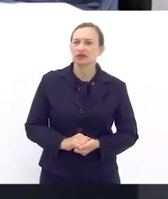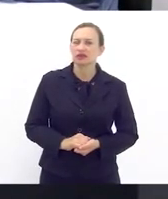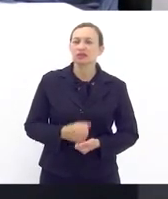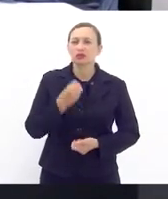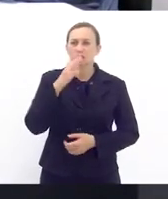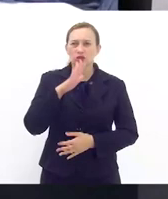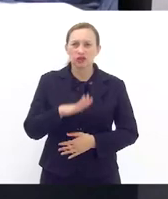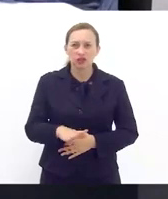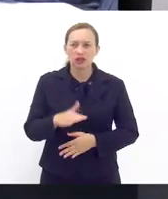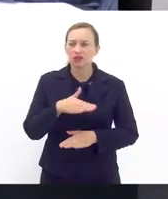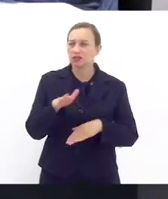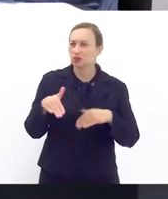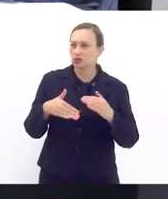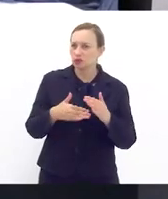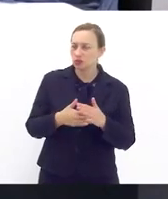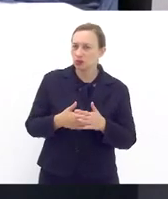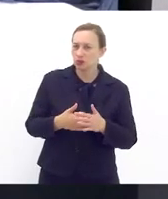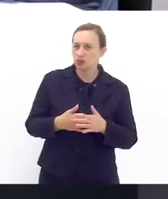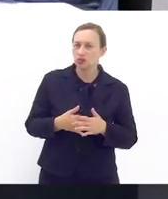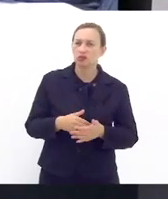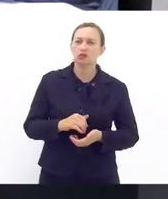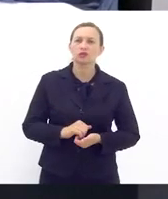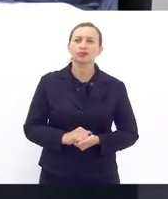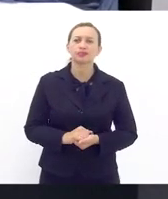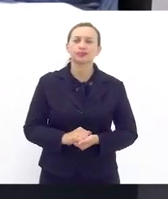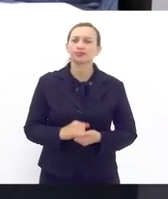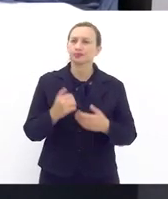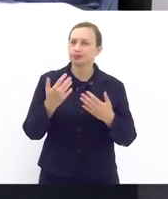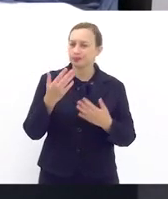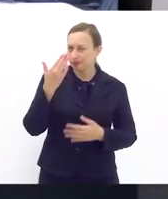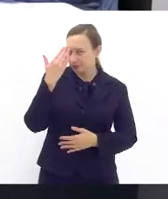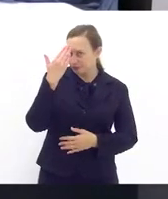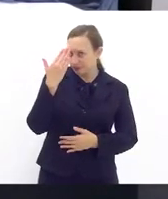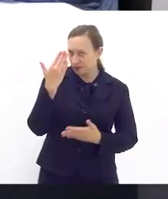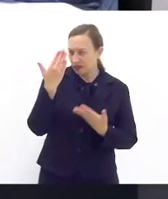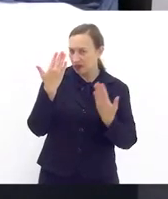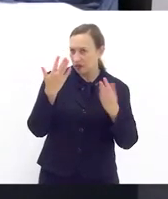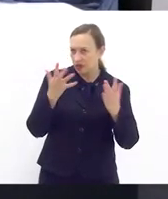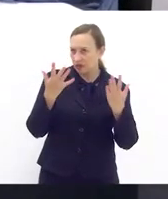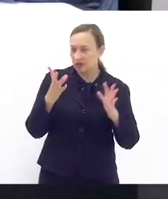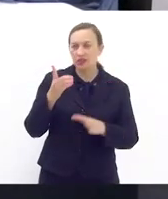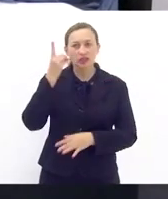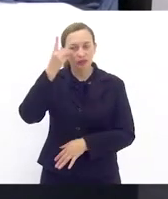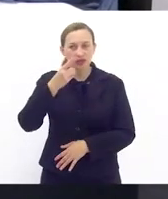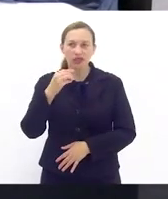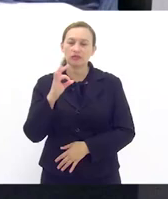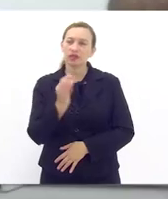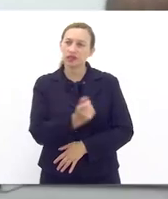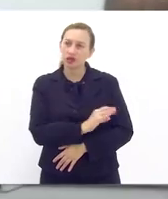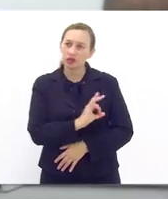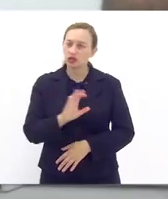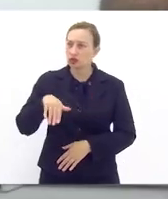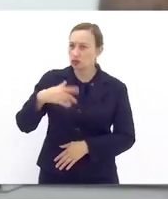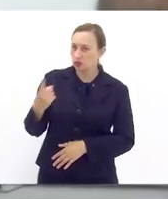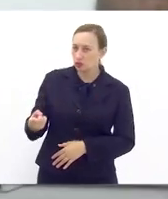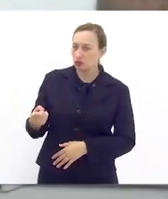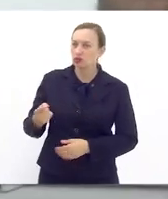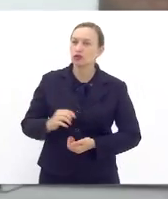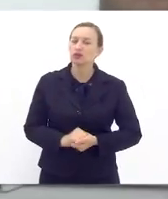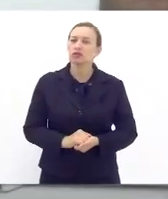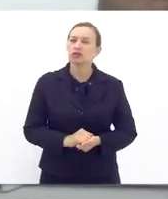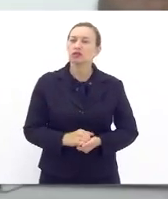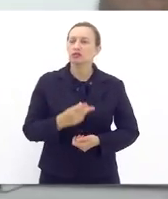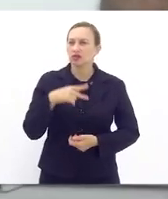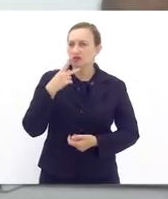Boa tarde a todos meus cumprimentos a deputada Marta Rocha os demais aqui a minha colocação